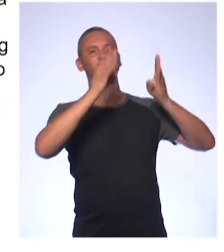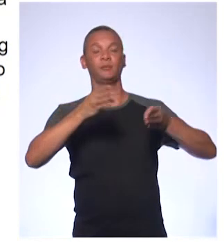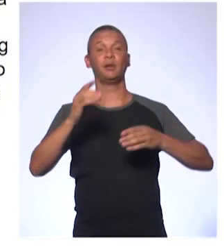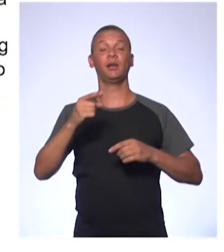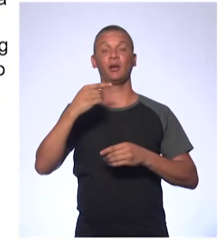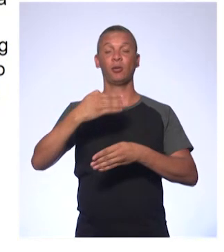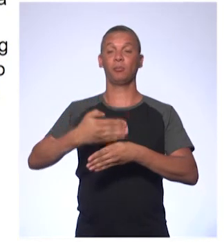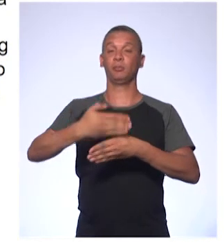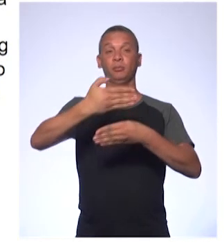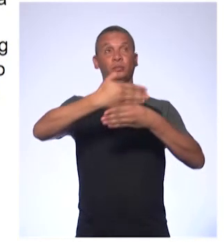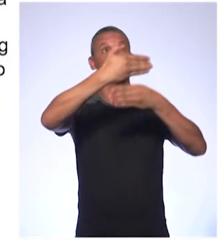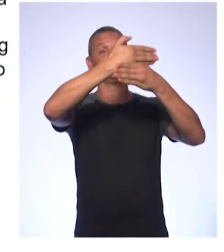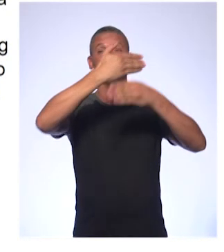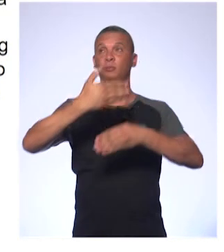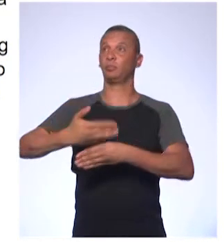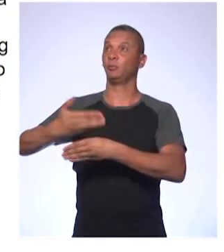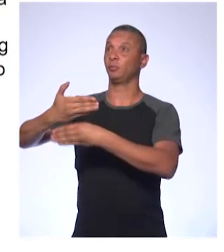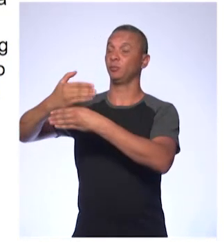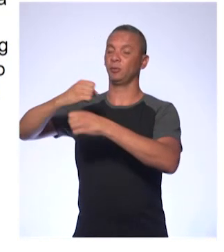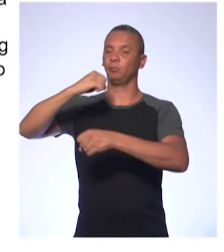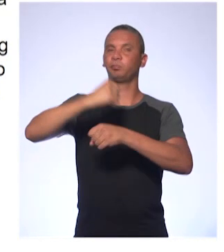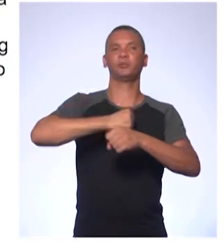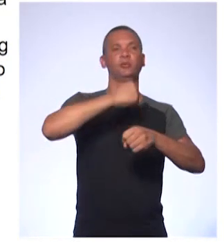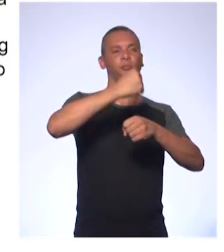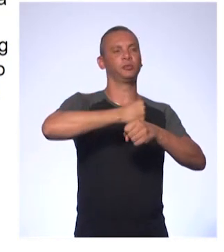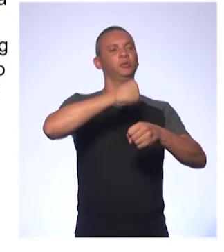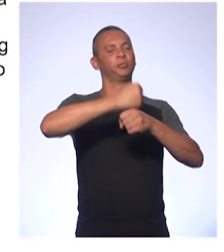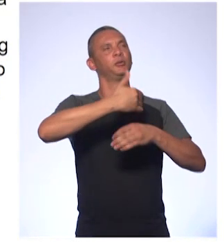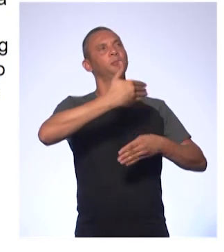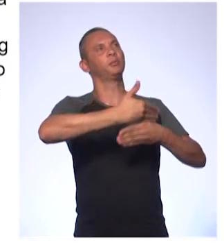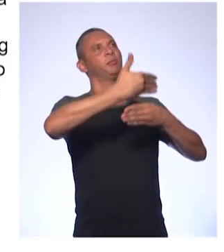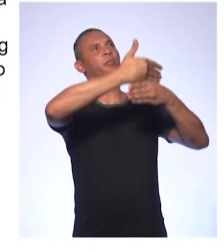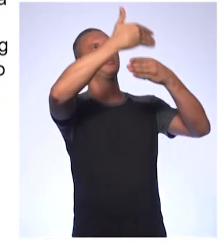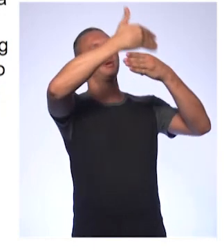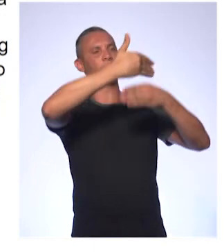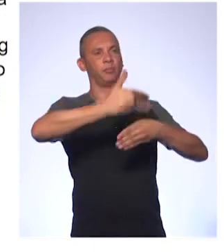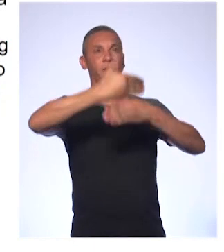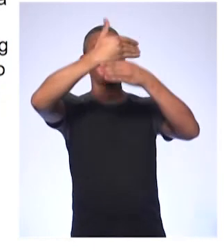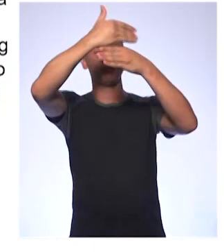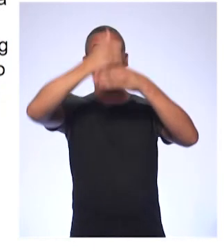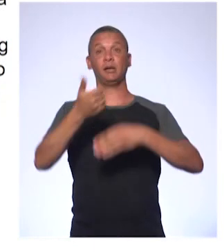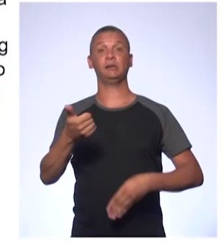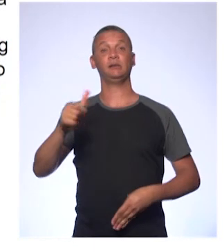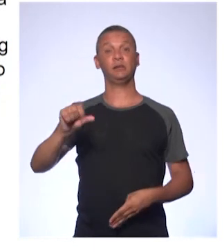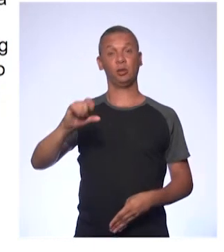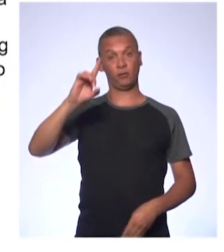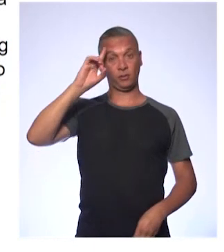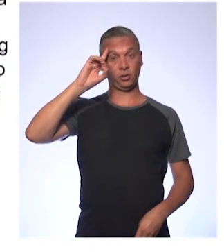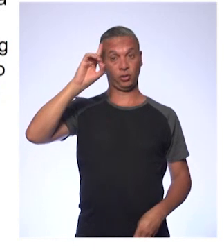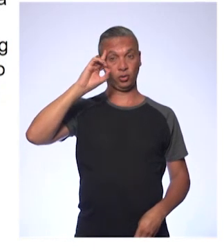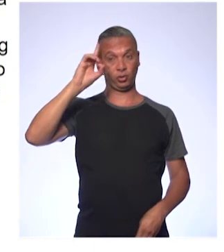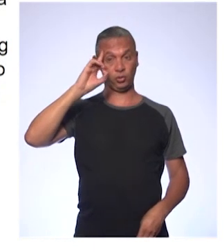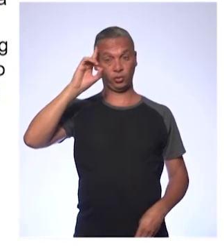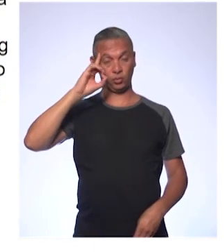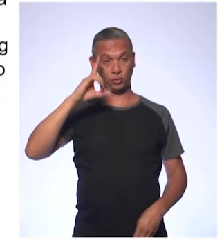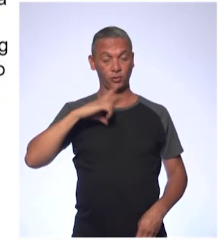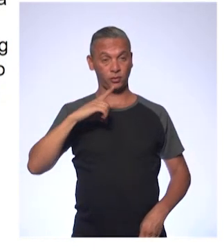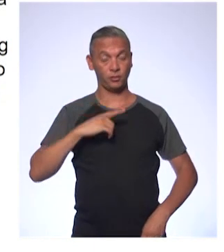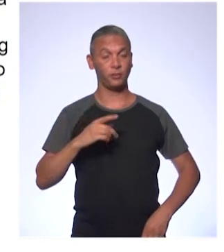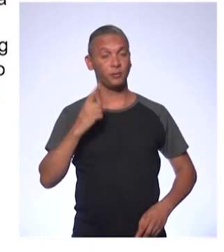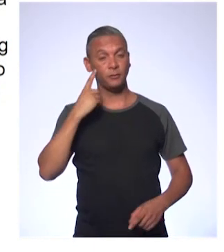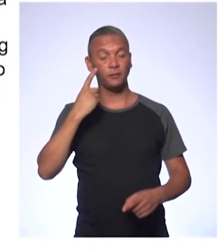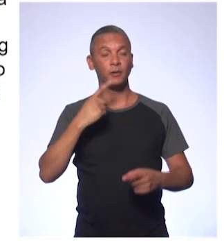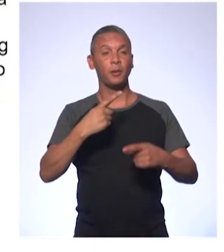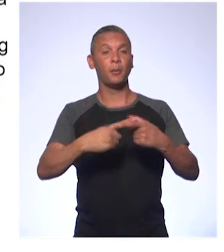Levantar rascacielos, construir arranha-céus em 19 dias. Tá bom? Então, aí a gente já está vendo o